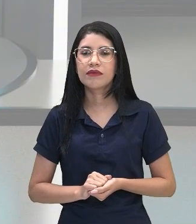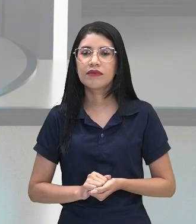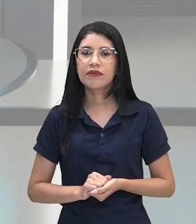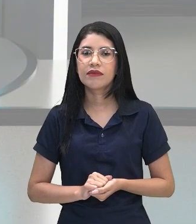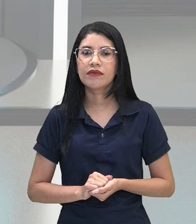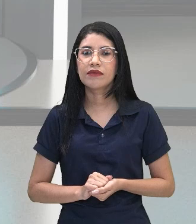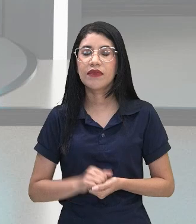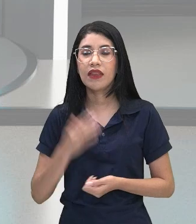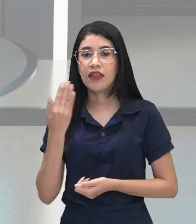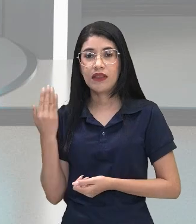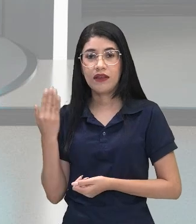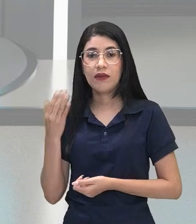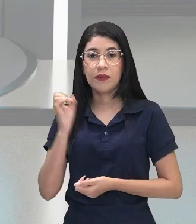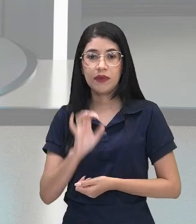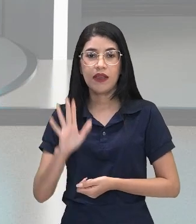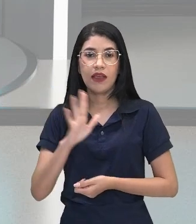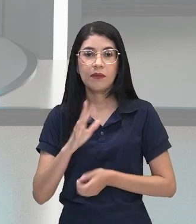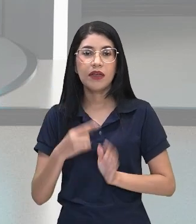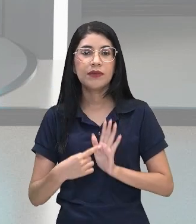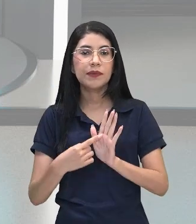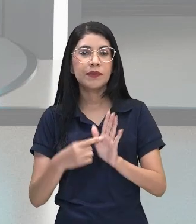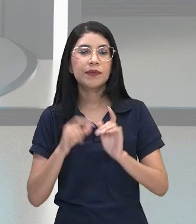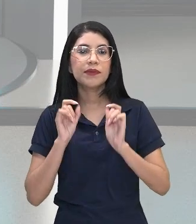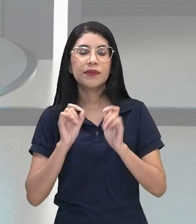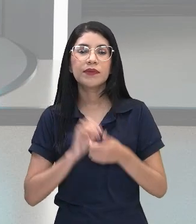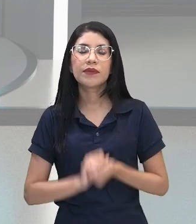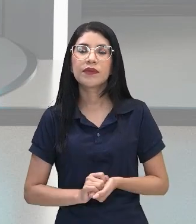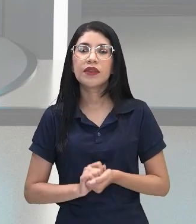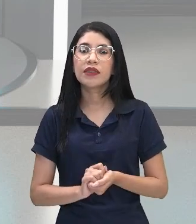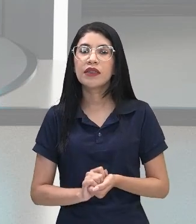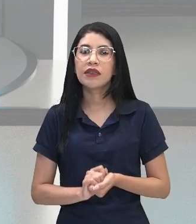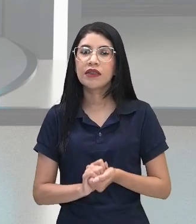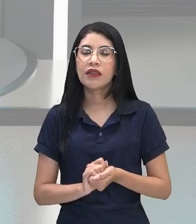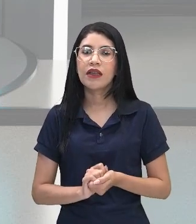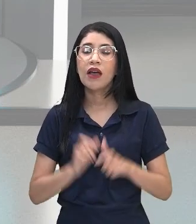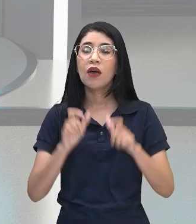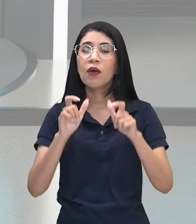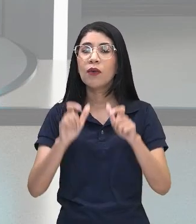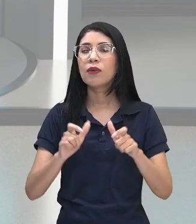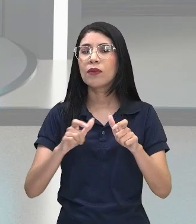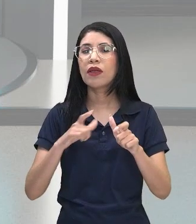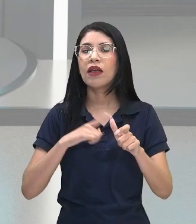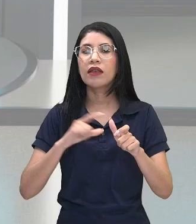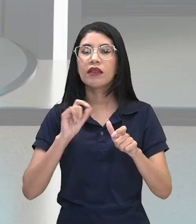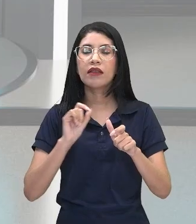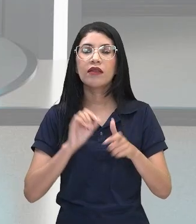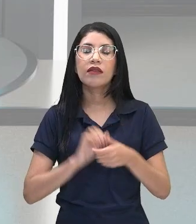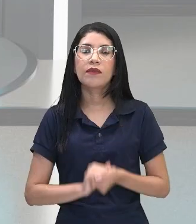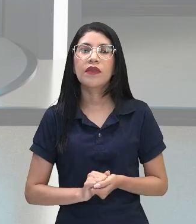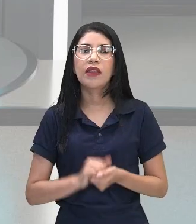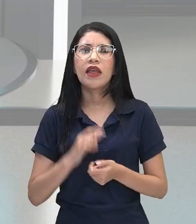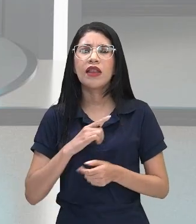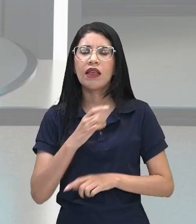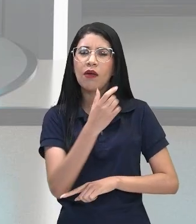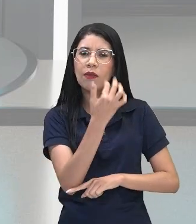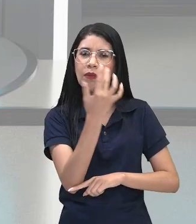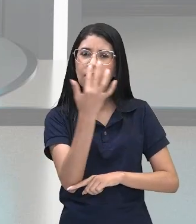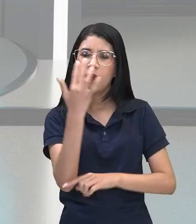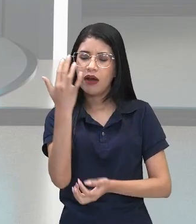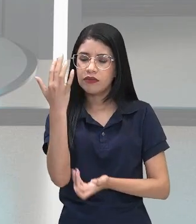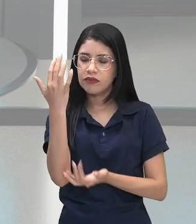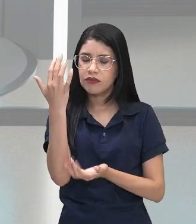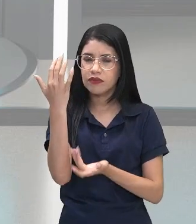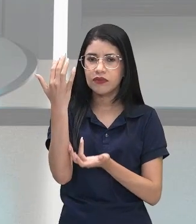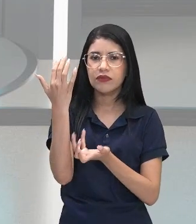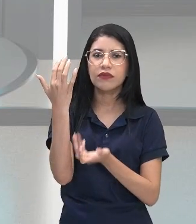Aqui a meu lado nós temos uma instalação, como vocês podem ver, são árvores queimadas, ou seja, calcinadas, que